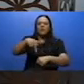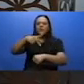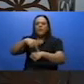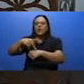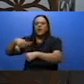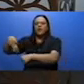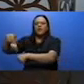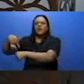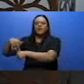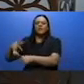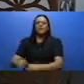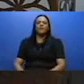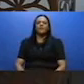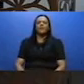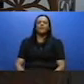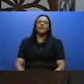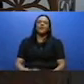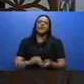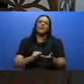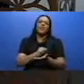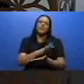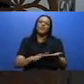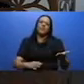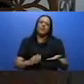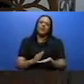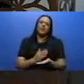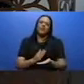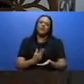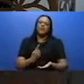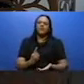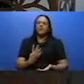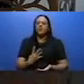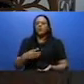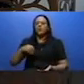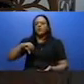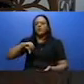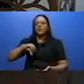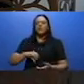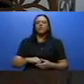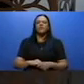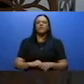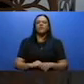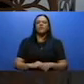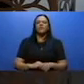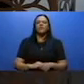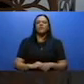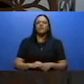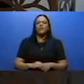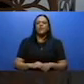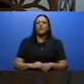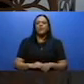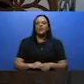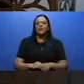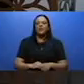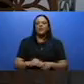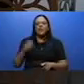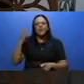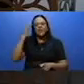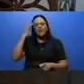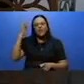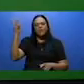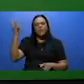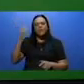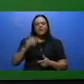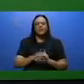Vamos para a nossa atividade, na página 149? Olha lá. É bem facinho. Vou lendo e vocês vão respondendo